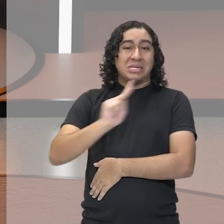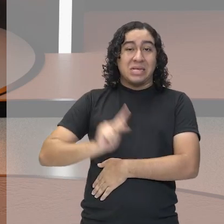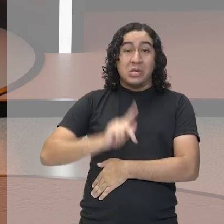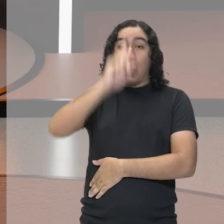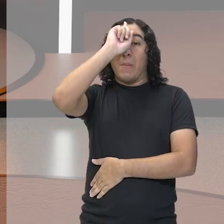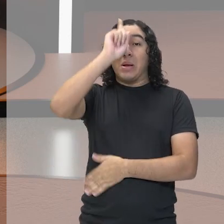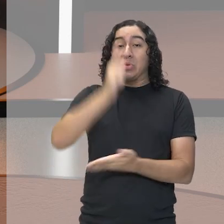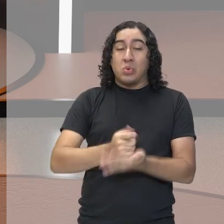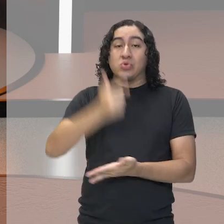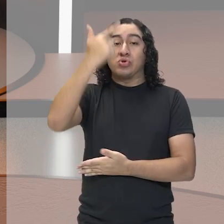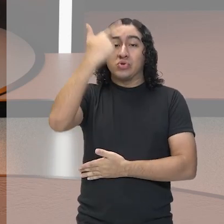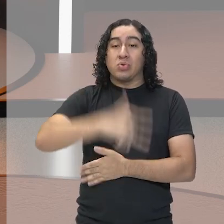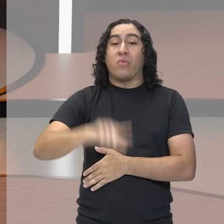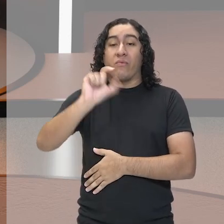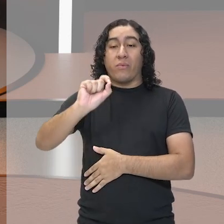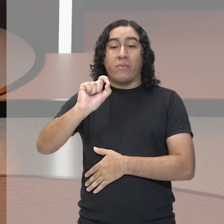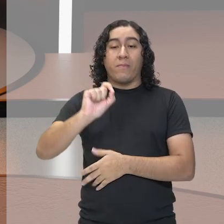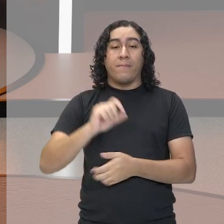ordenou